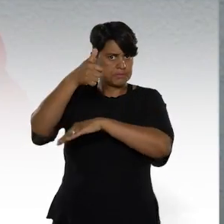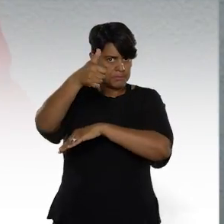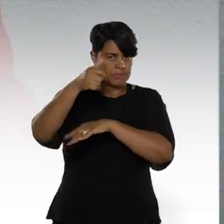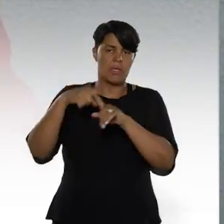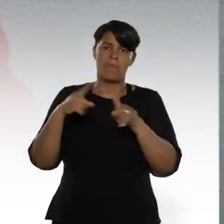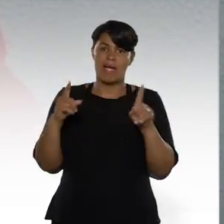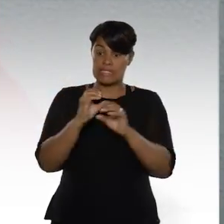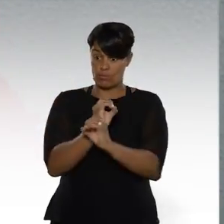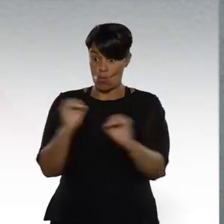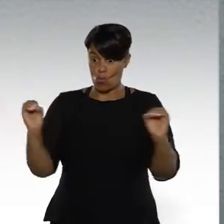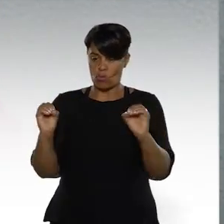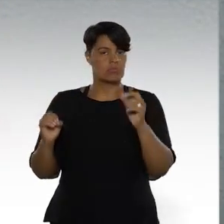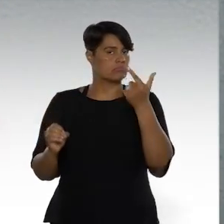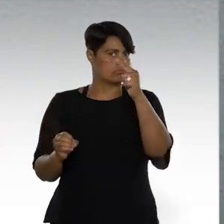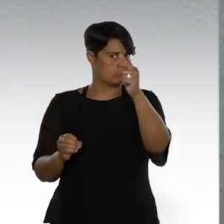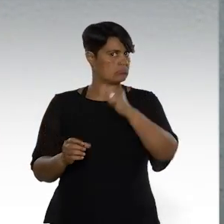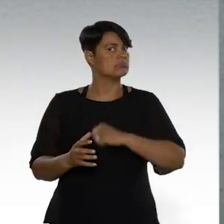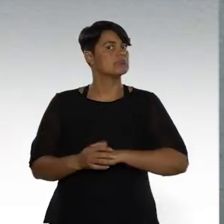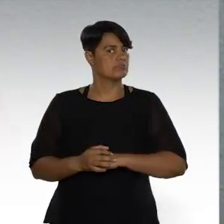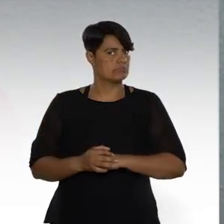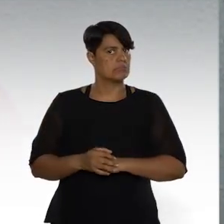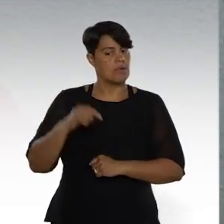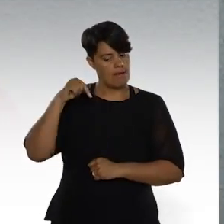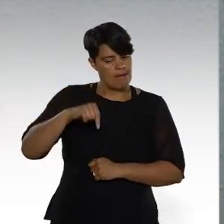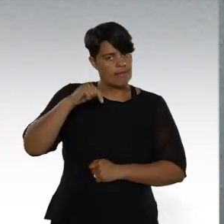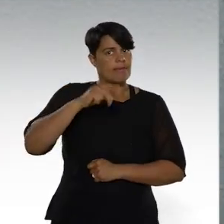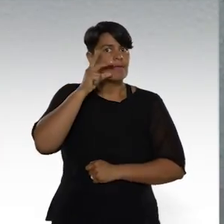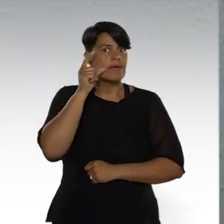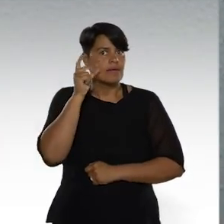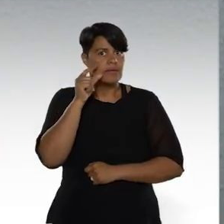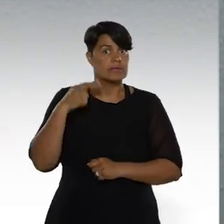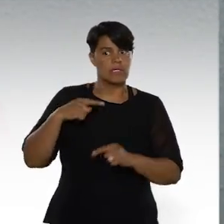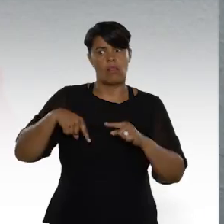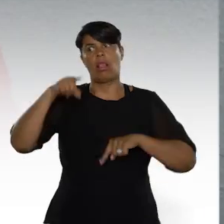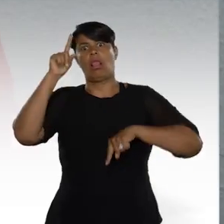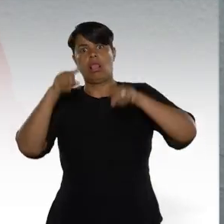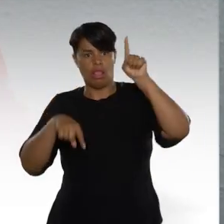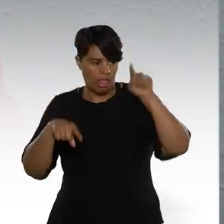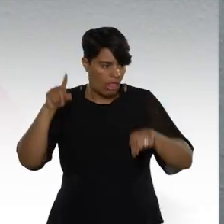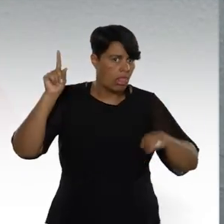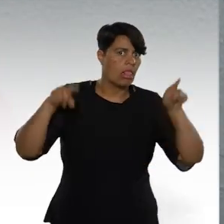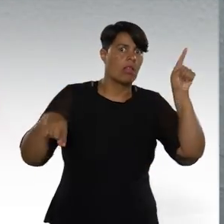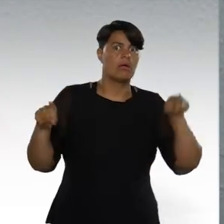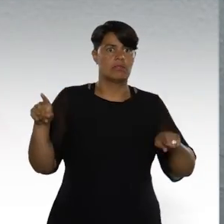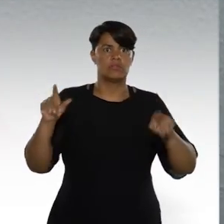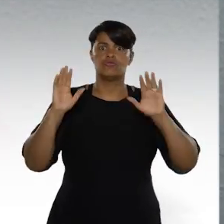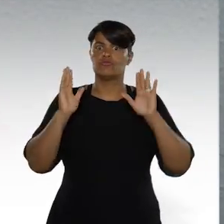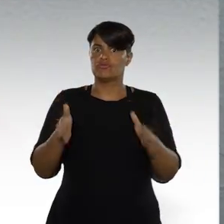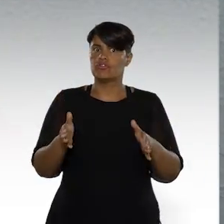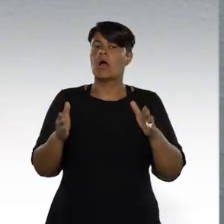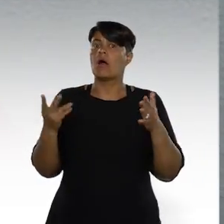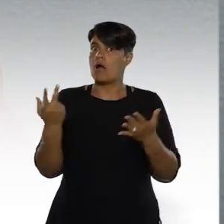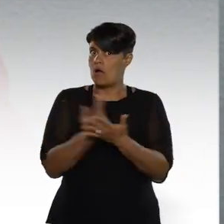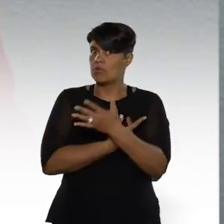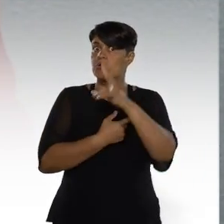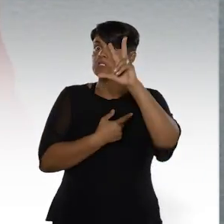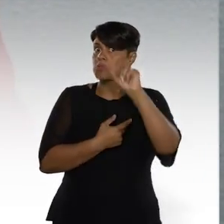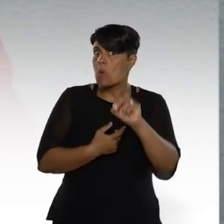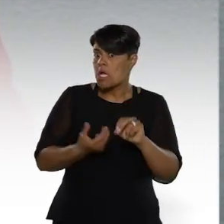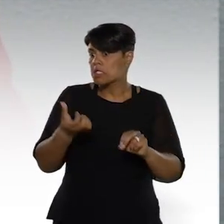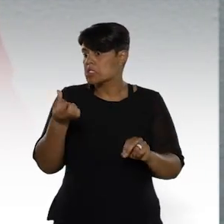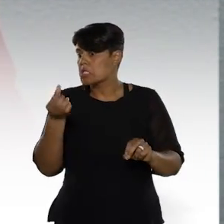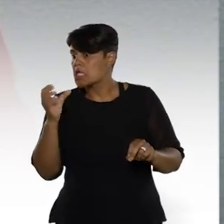chegar a zero de letalidade. E em Alagoas, em especial, a letalidade anda oscilando entre 50 60, já chegamos até momentos